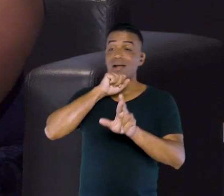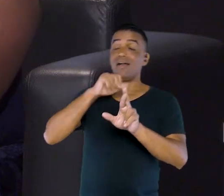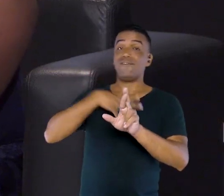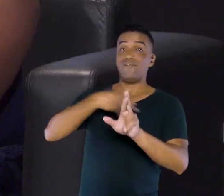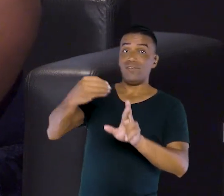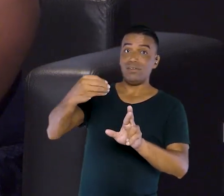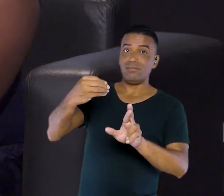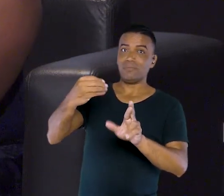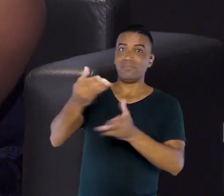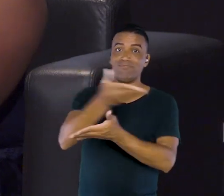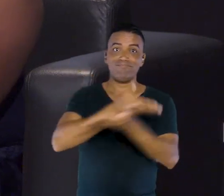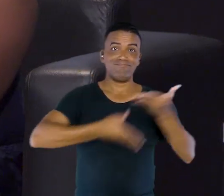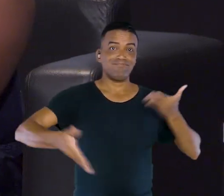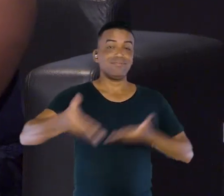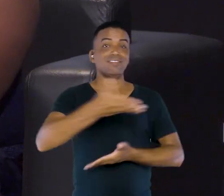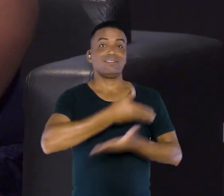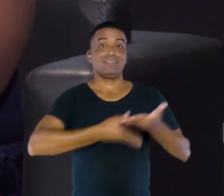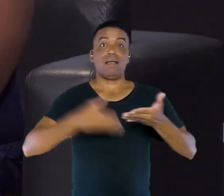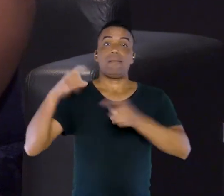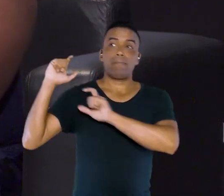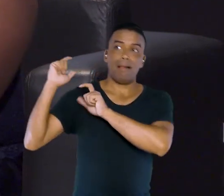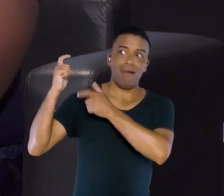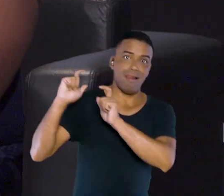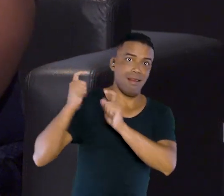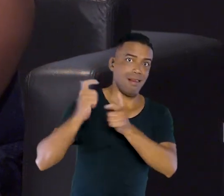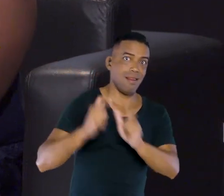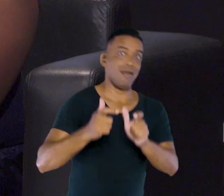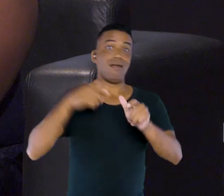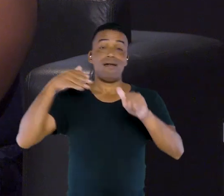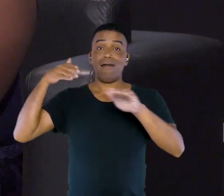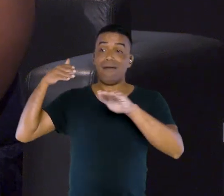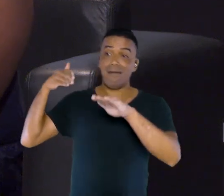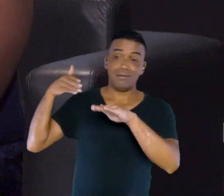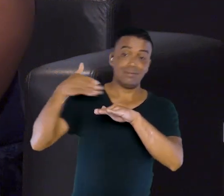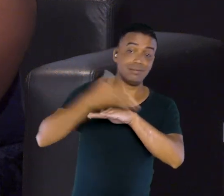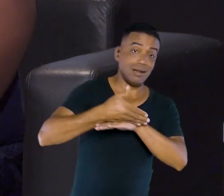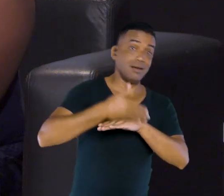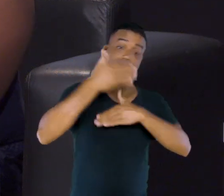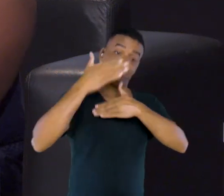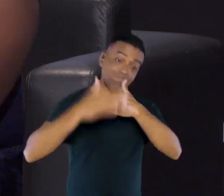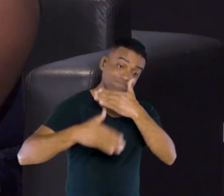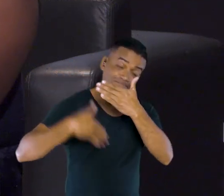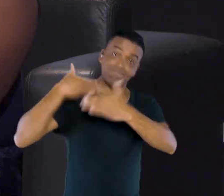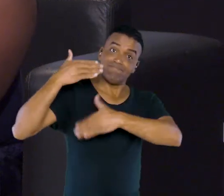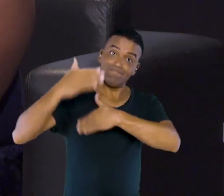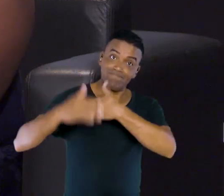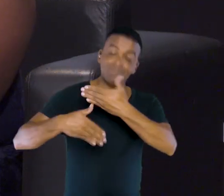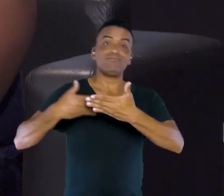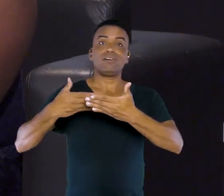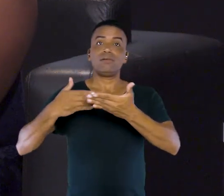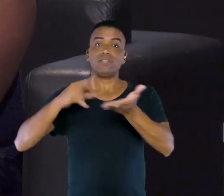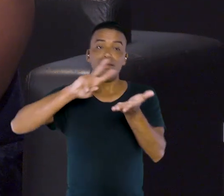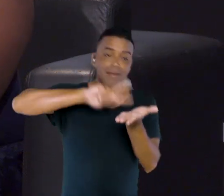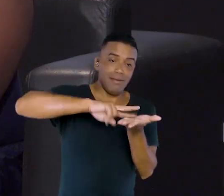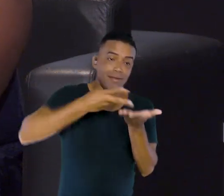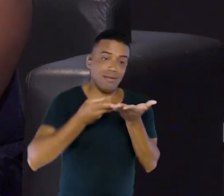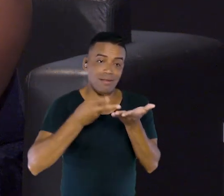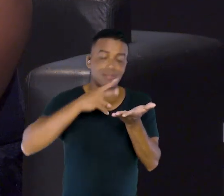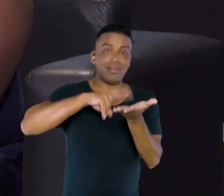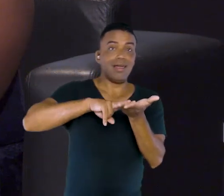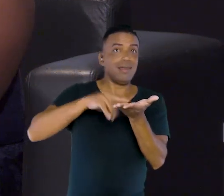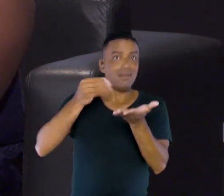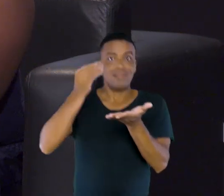entre pai e filhas, então a gente vai também adentrando nesses processos de